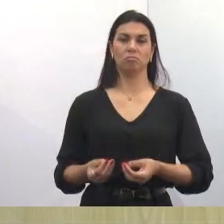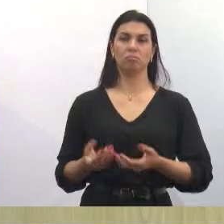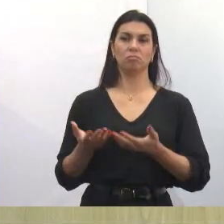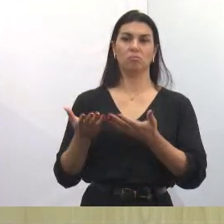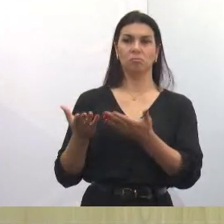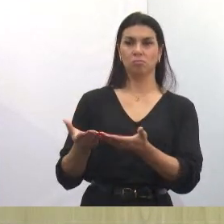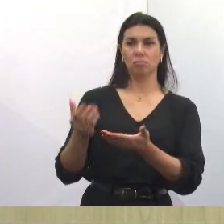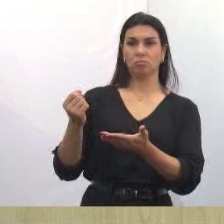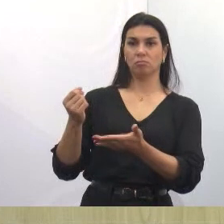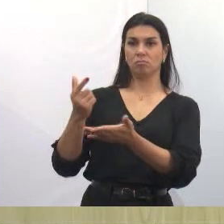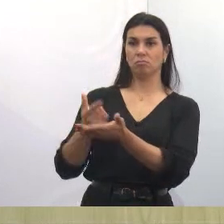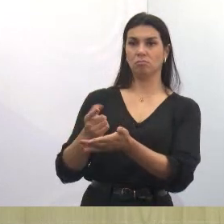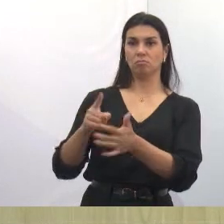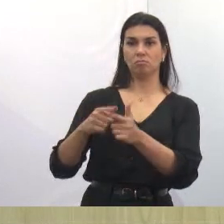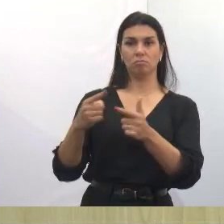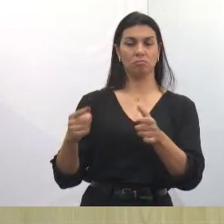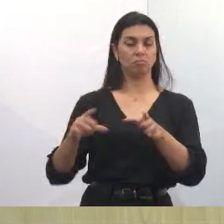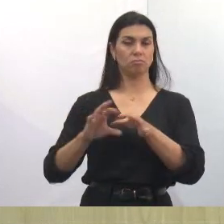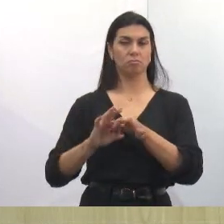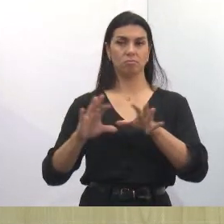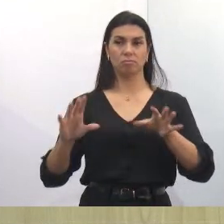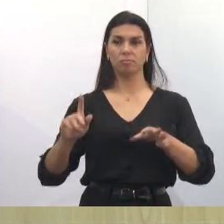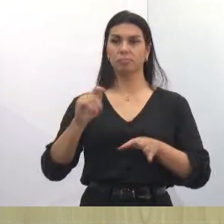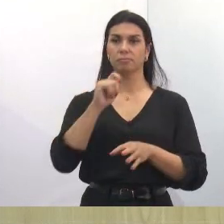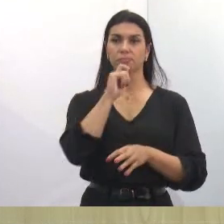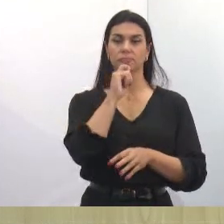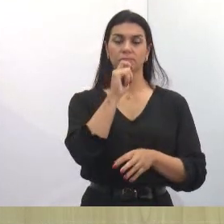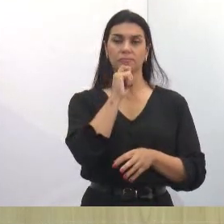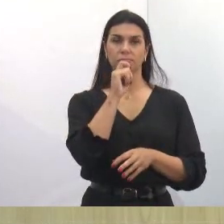ração não foram liberadas,